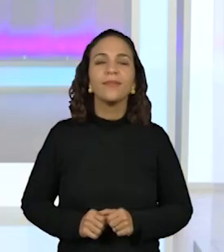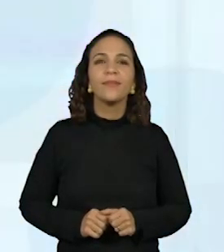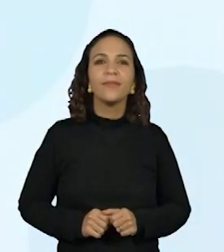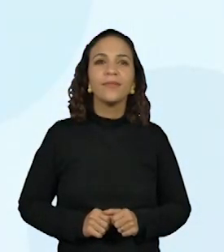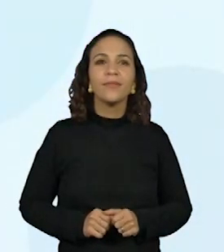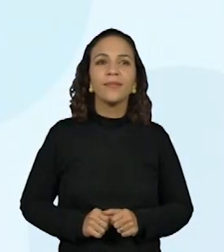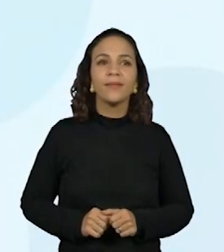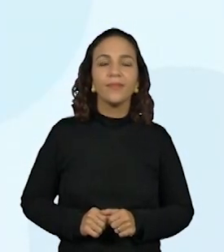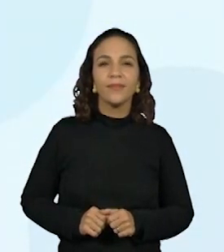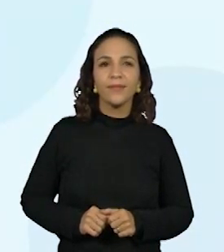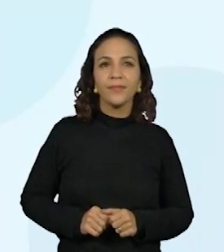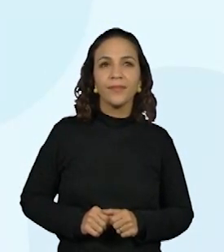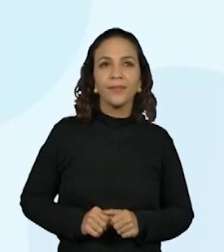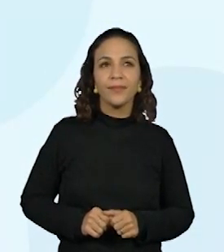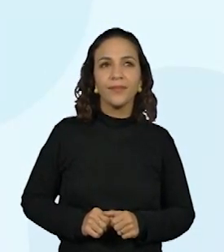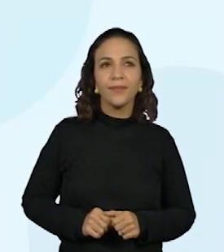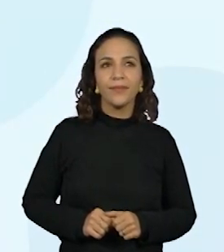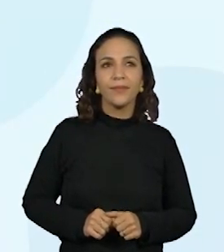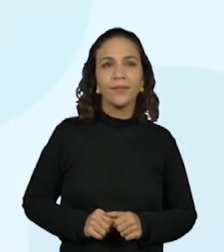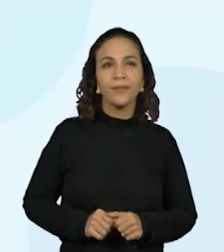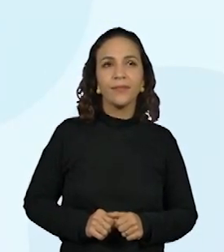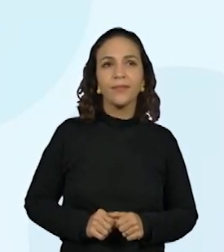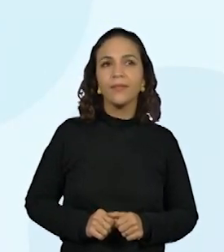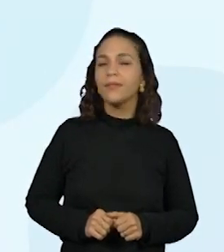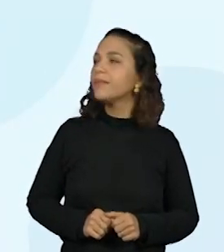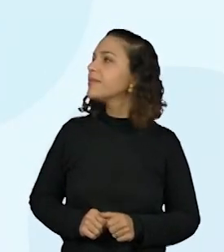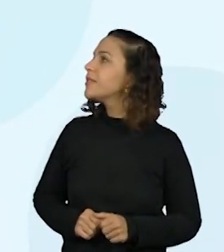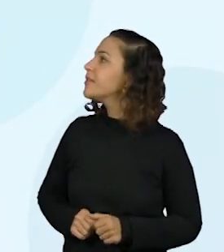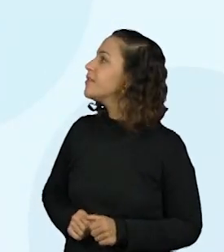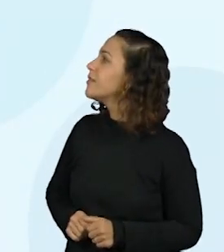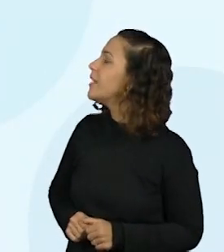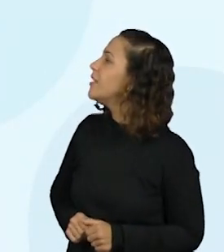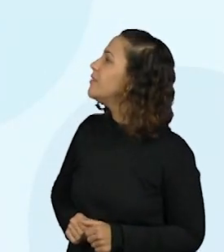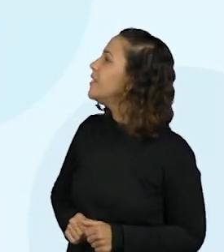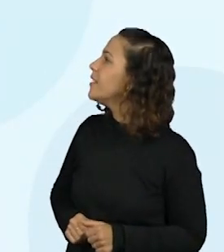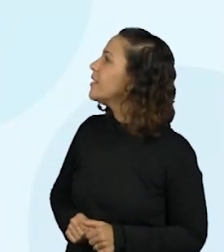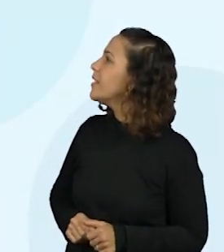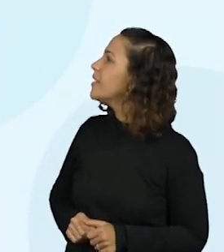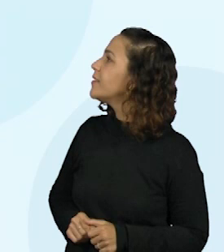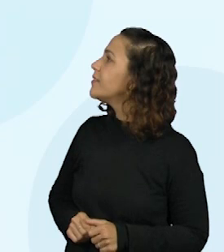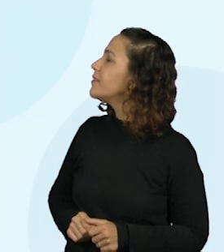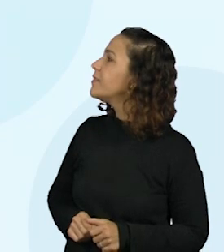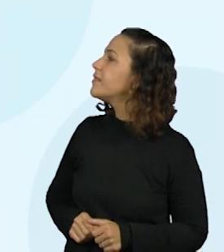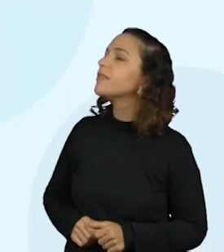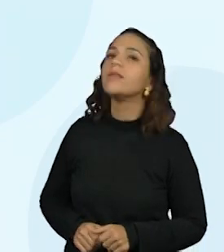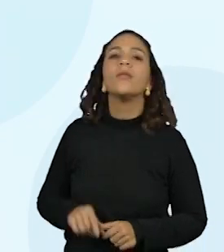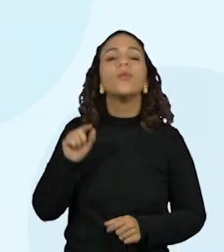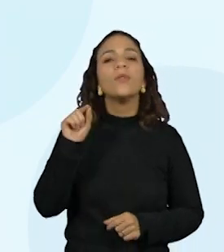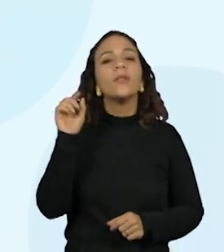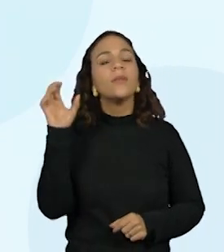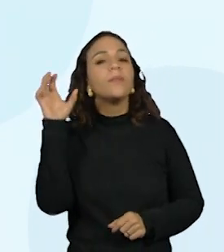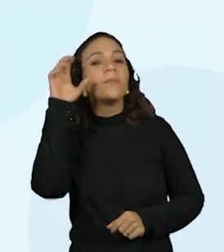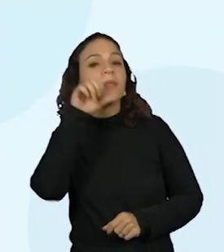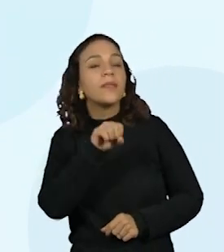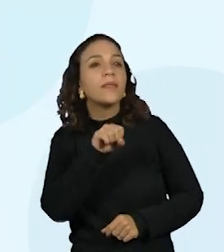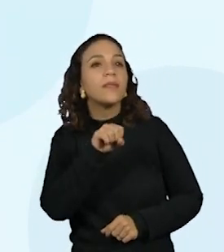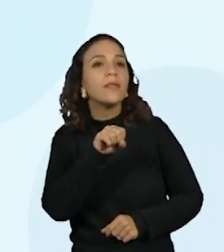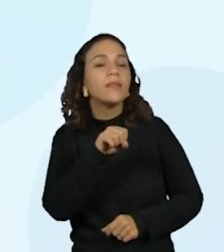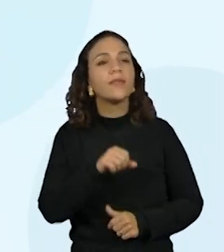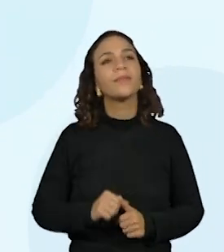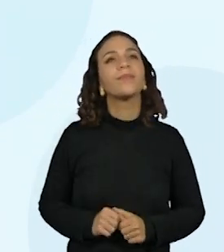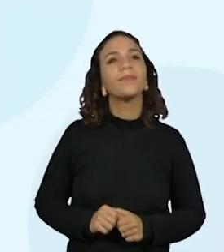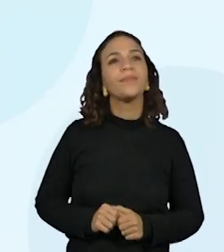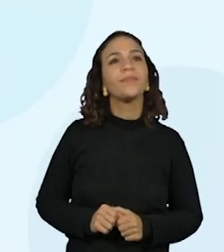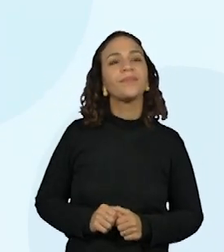seguinte, eu tenho a seguinte questão. O que vamos aprender? Nesta aula, você